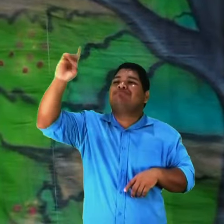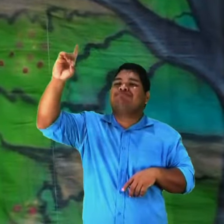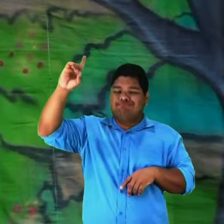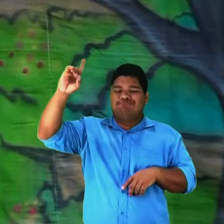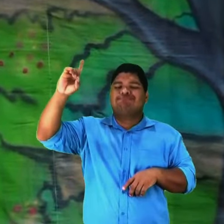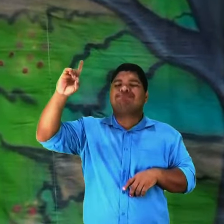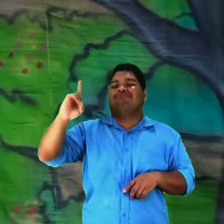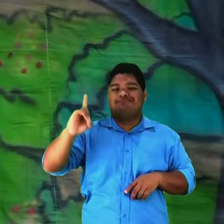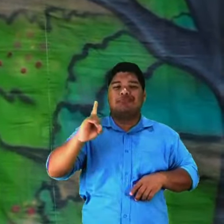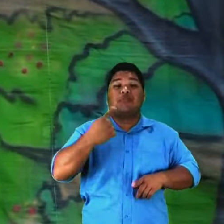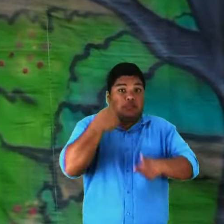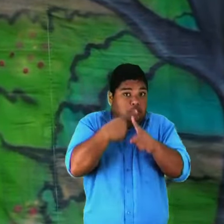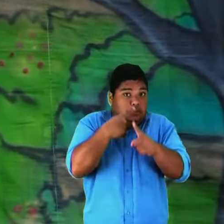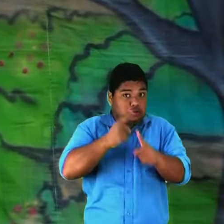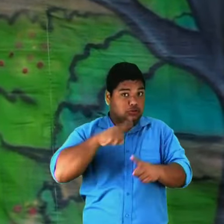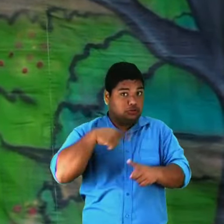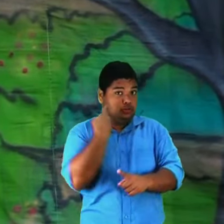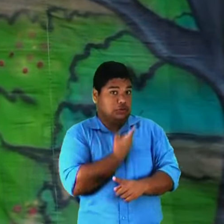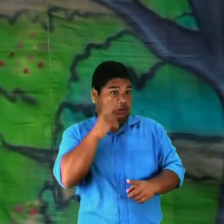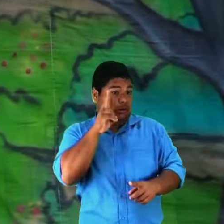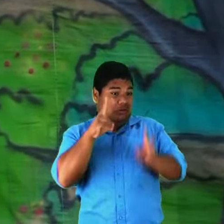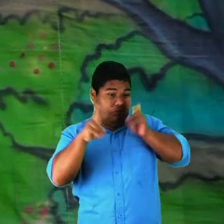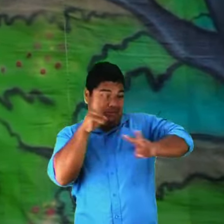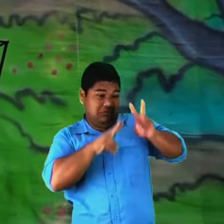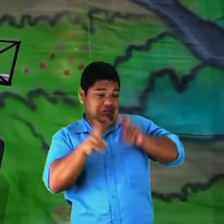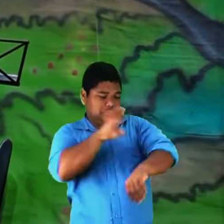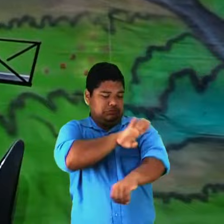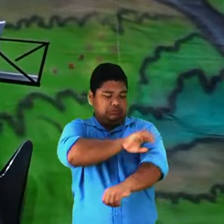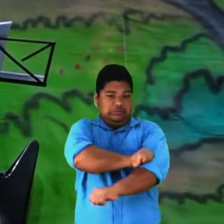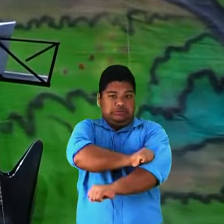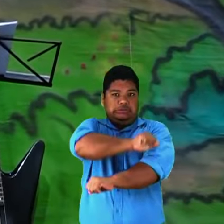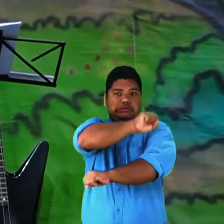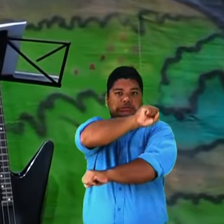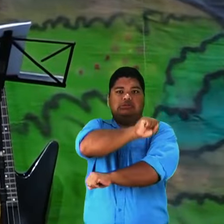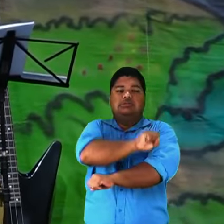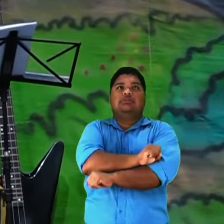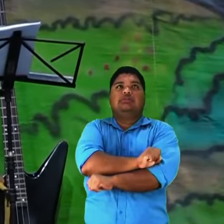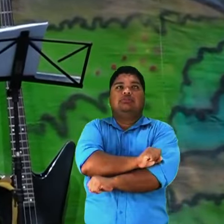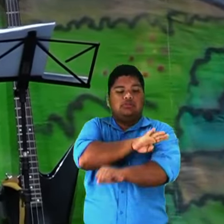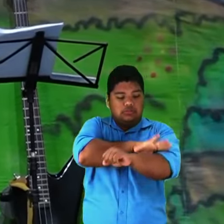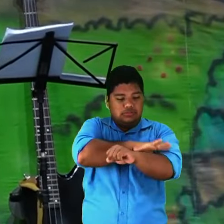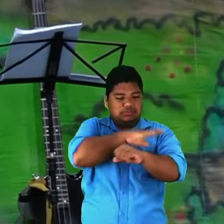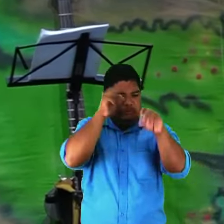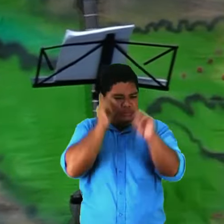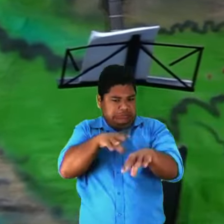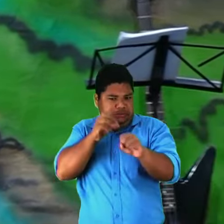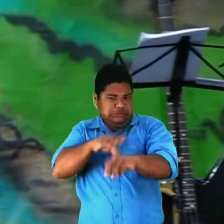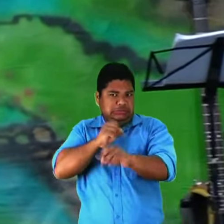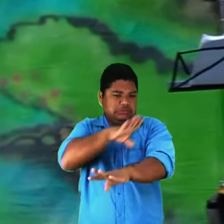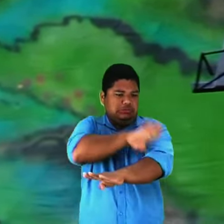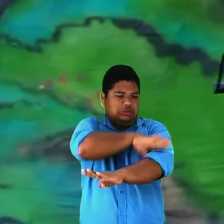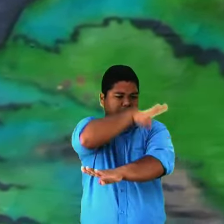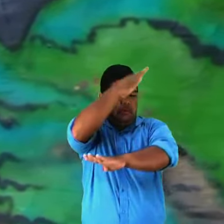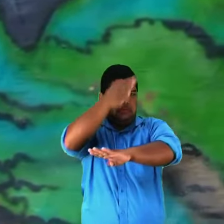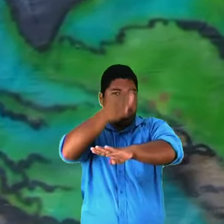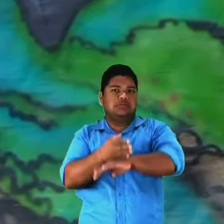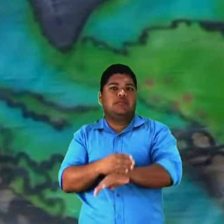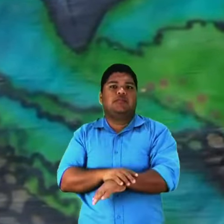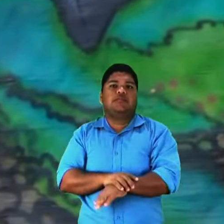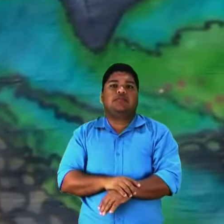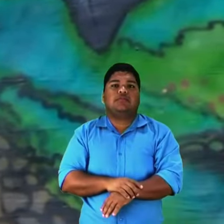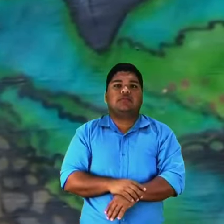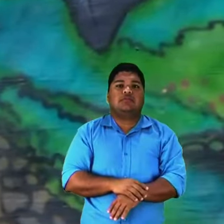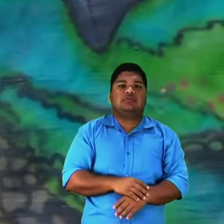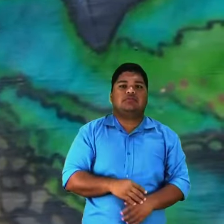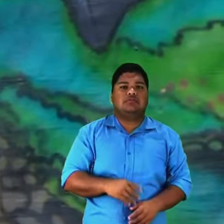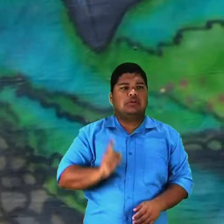nós estarmos olhando o Sermão da Montanha e sabendo que na semana que vem, eu acho que nós vamos até o verso 14 ou o